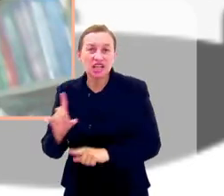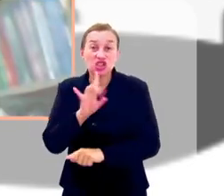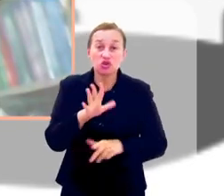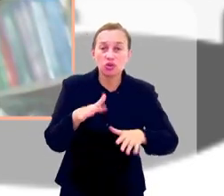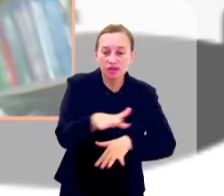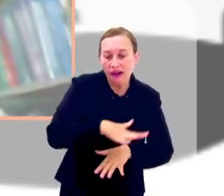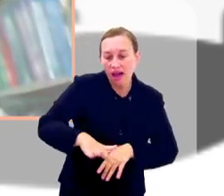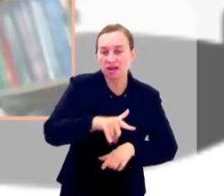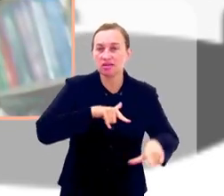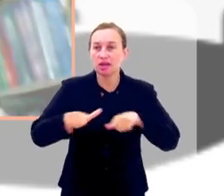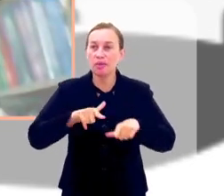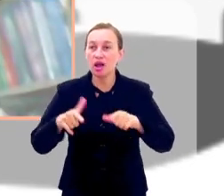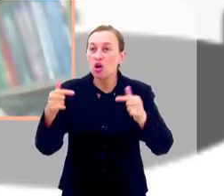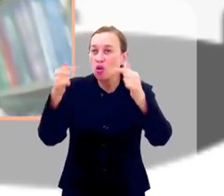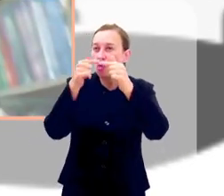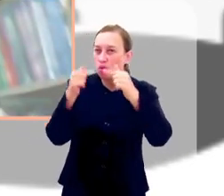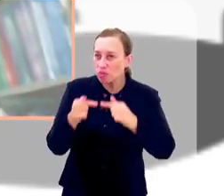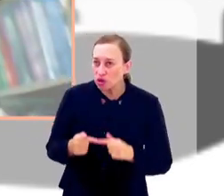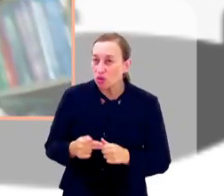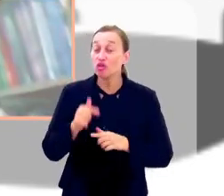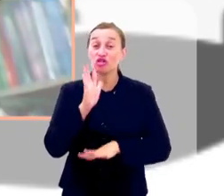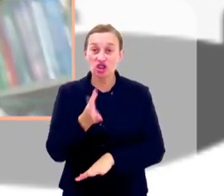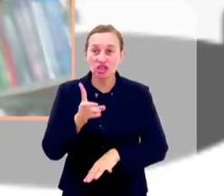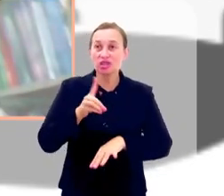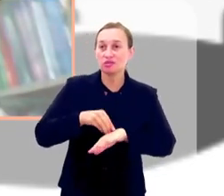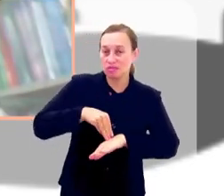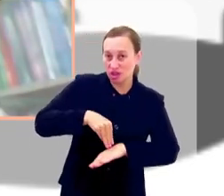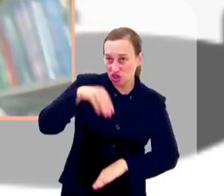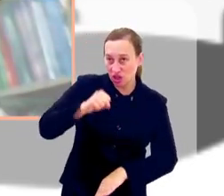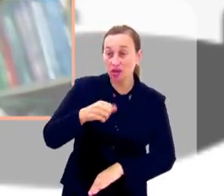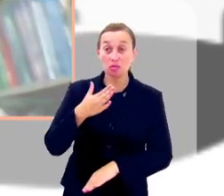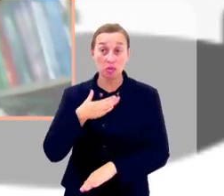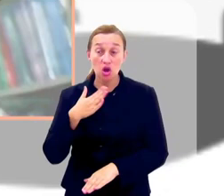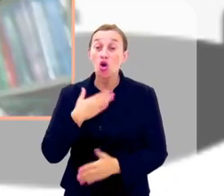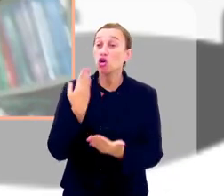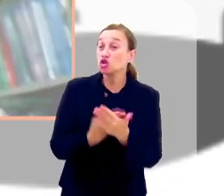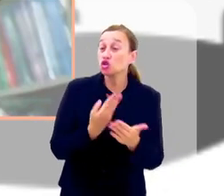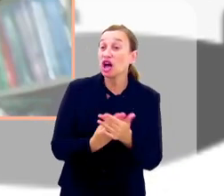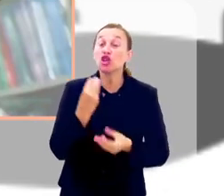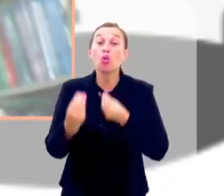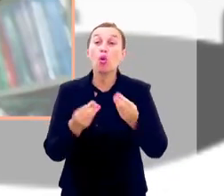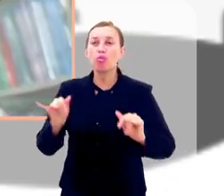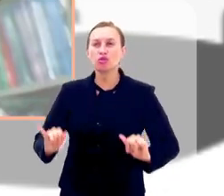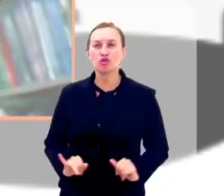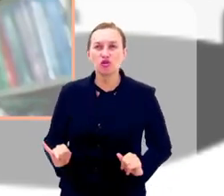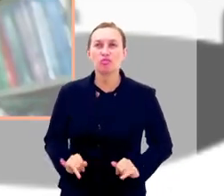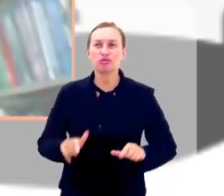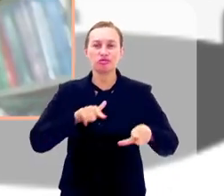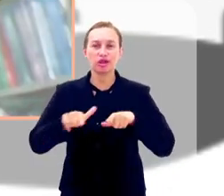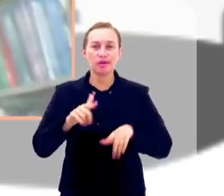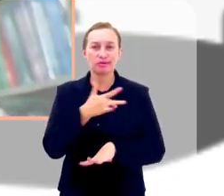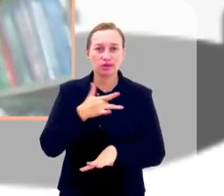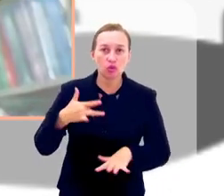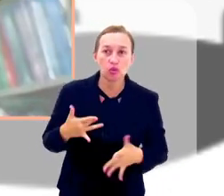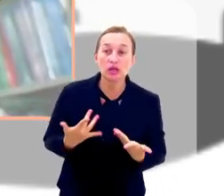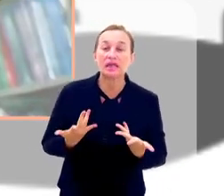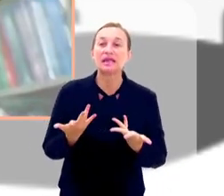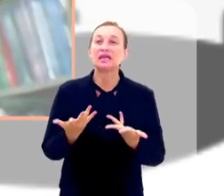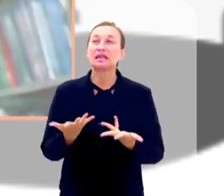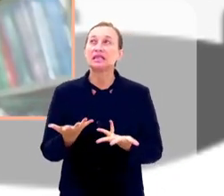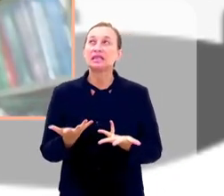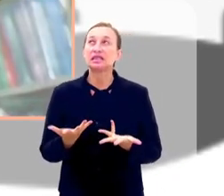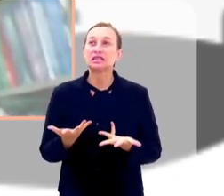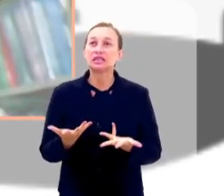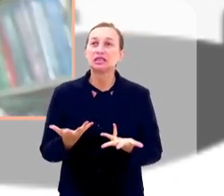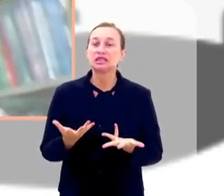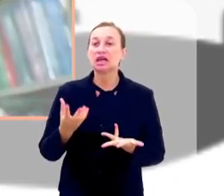no trabalho. E aí combinou que eu já tinha no meu mestrado estudado como é o sofrimento de quem trabalha em saúde. E se